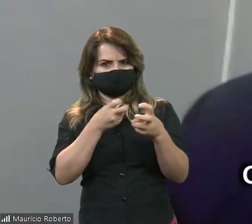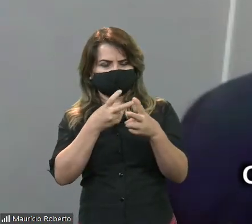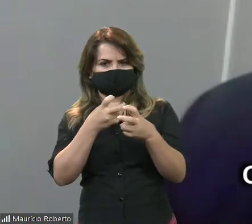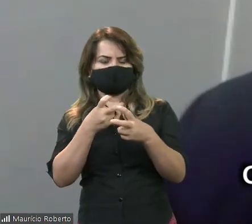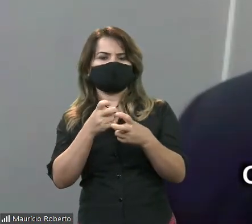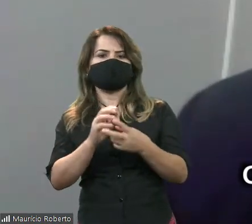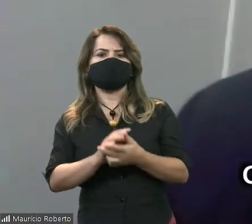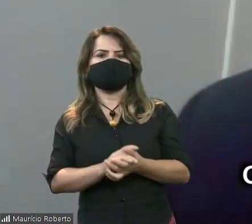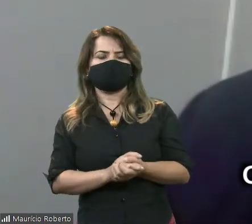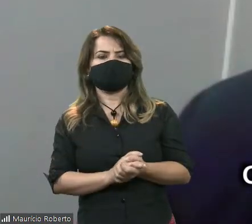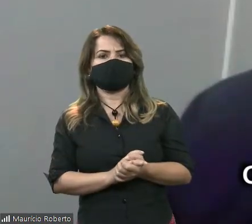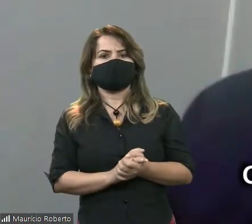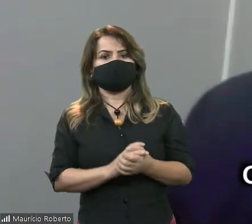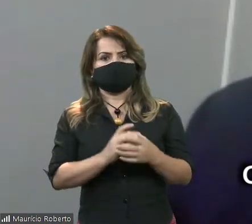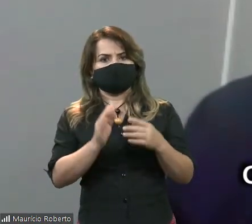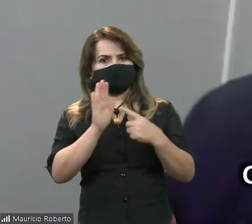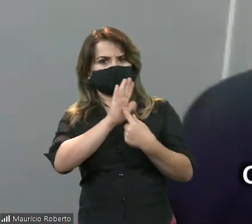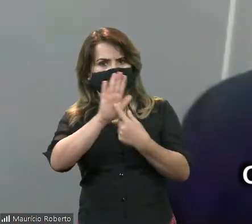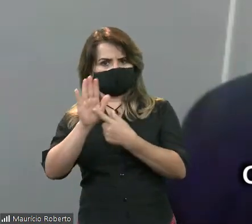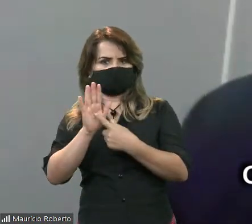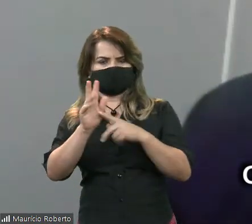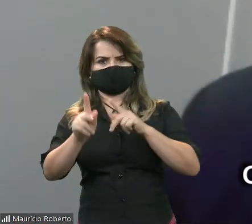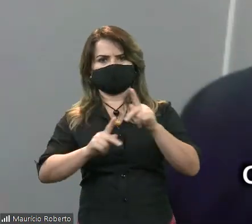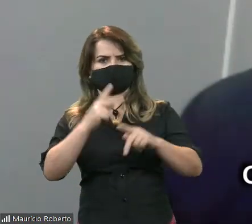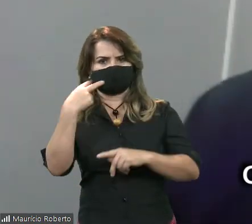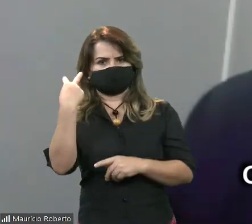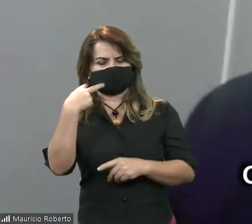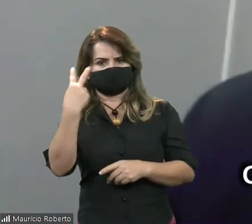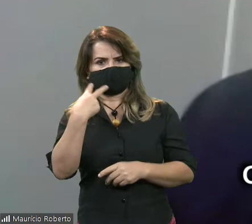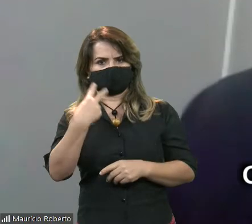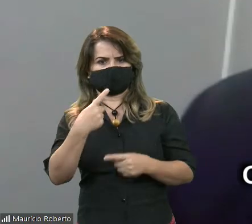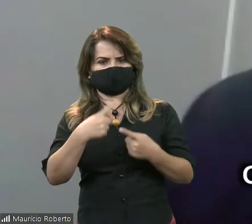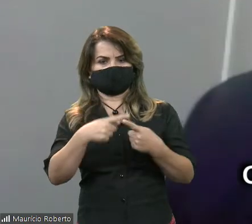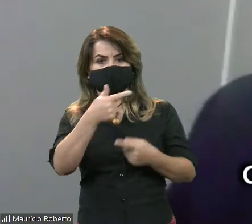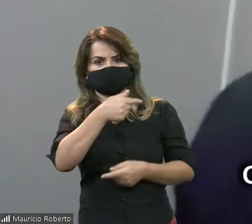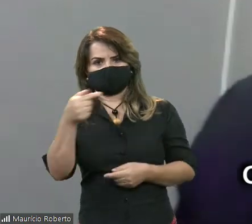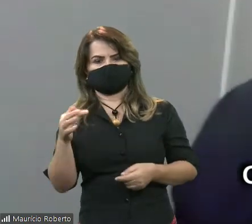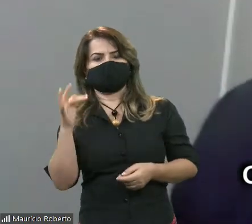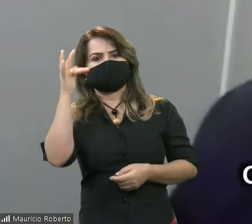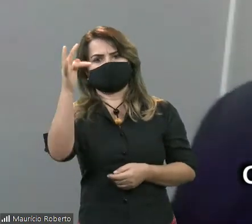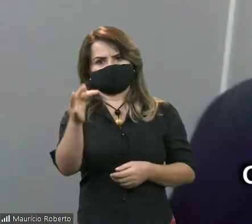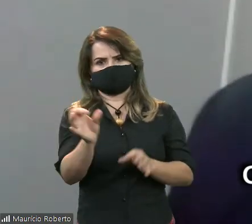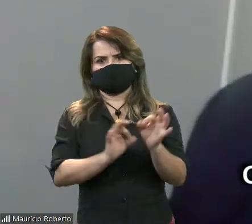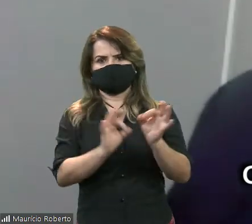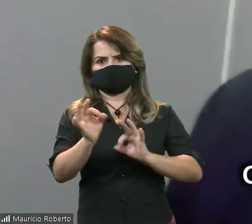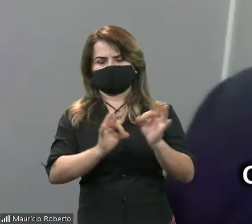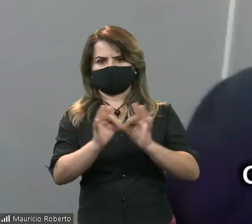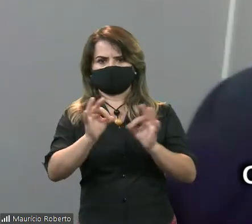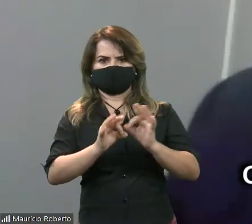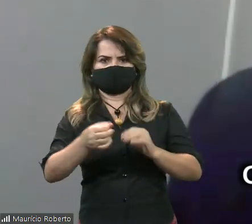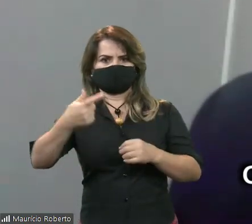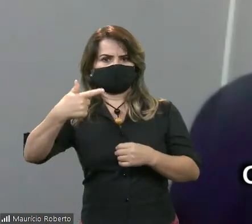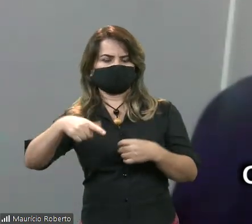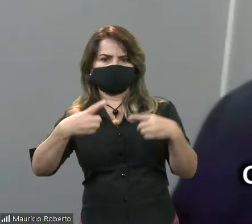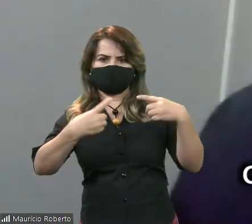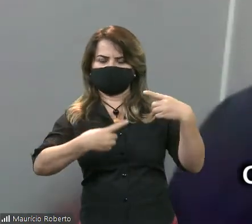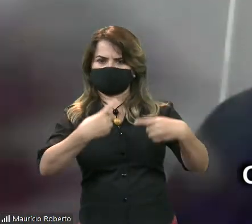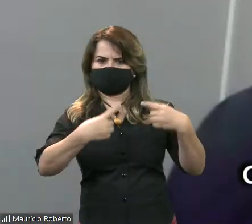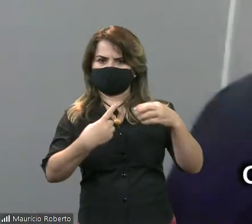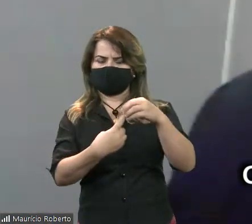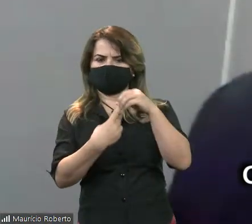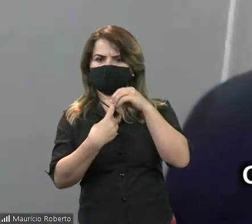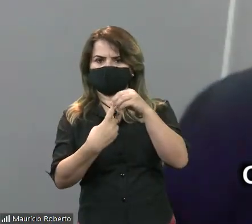colegas, e para numa próxima semana, já que vai ser discutido, já que o projeto vai ter apenas uma discussão